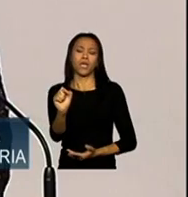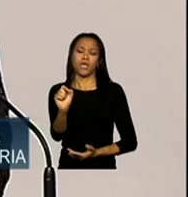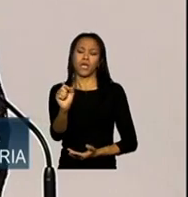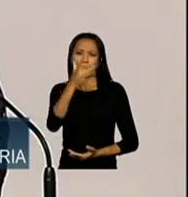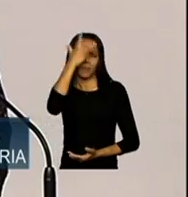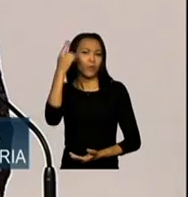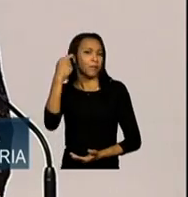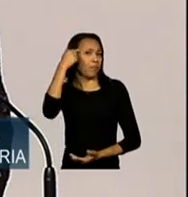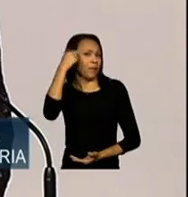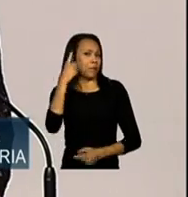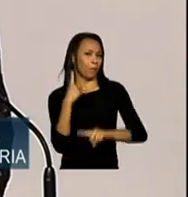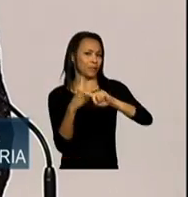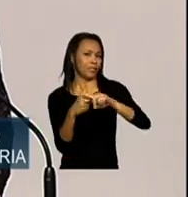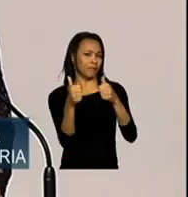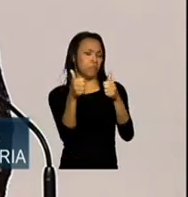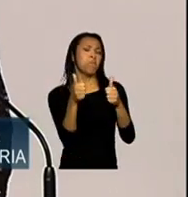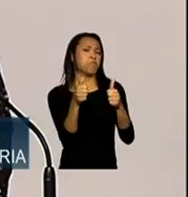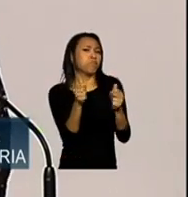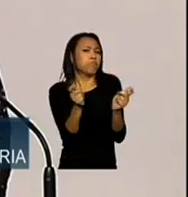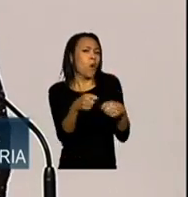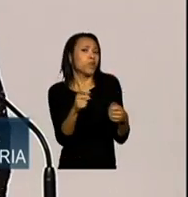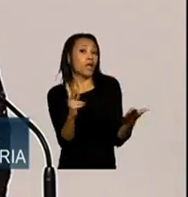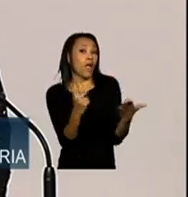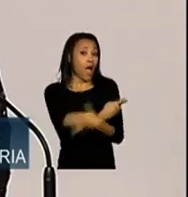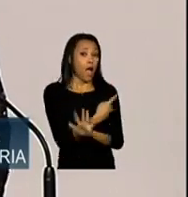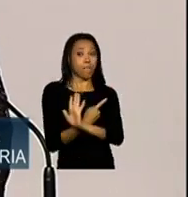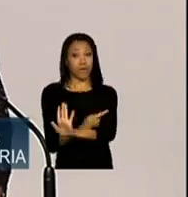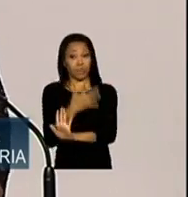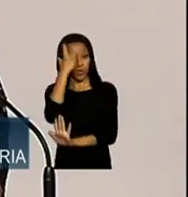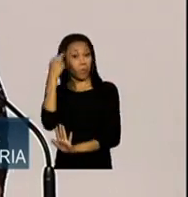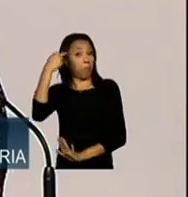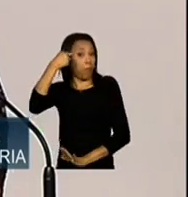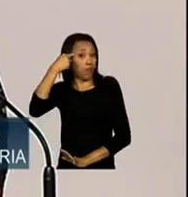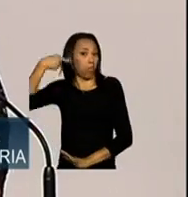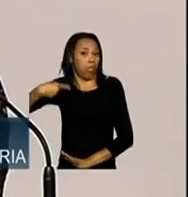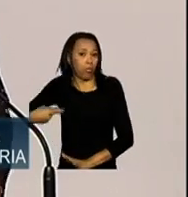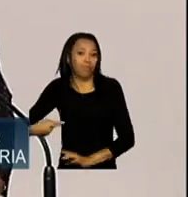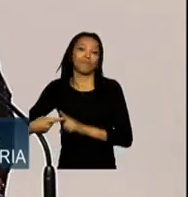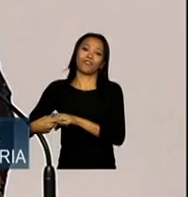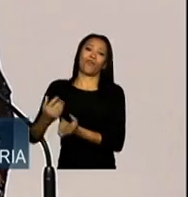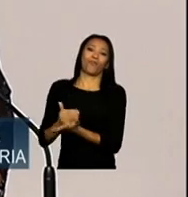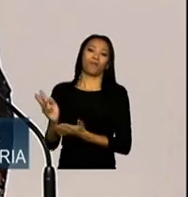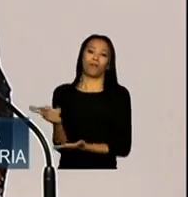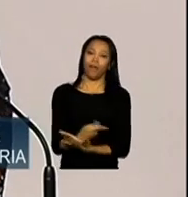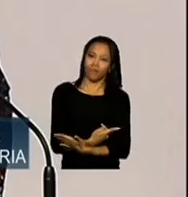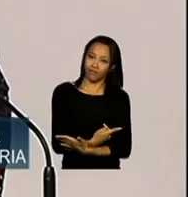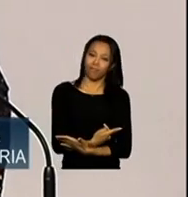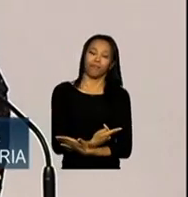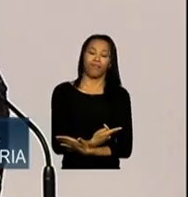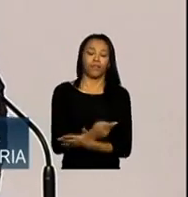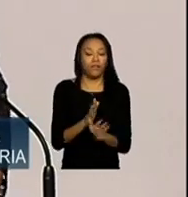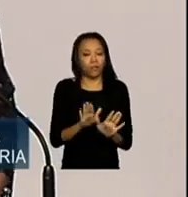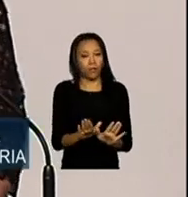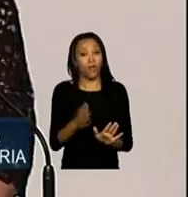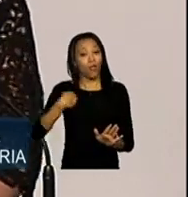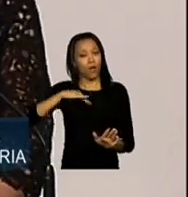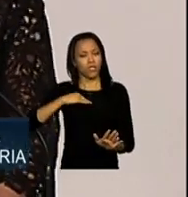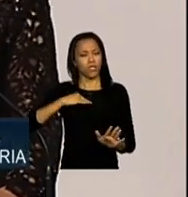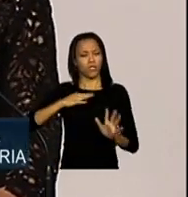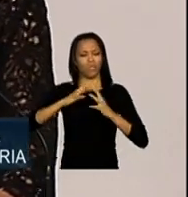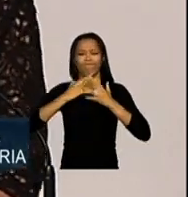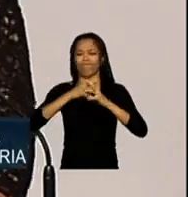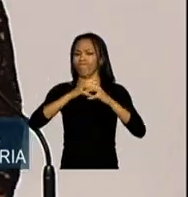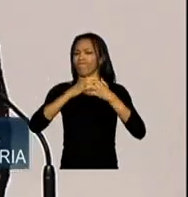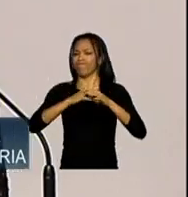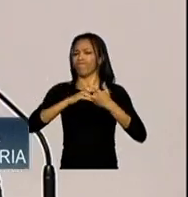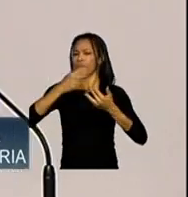errar, pode até errar, mas o pessimista já começou errado. Analisemos juntos o caso